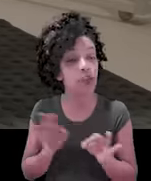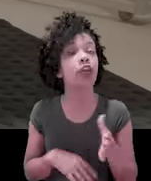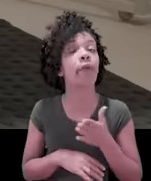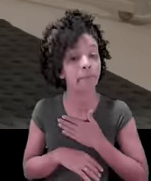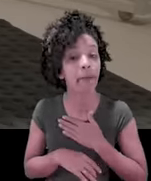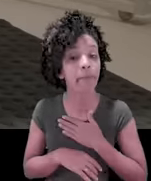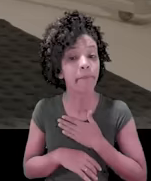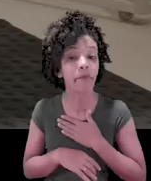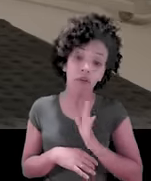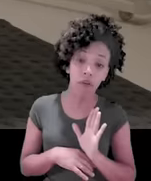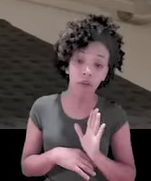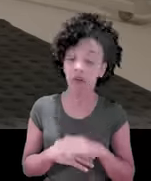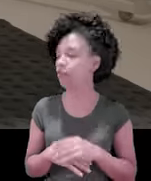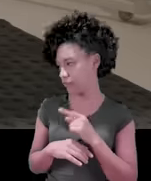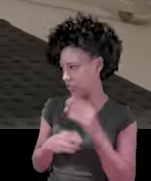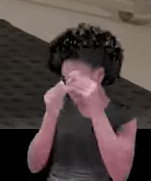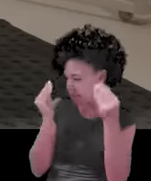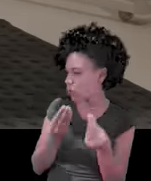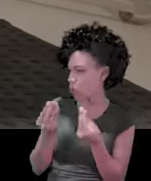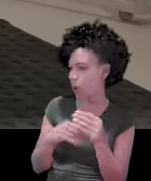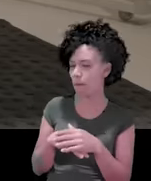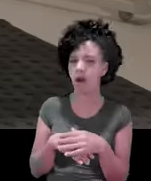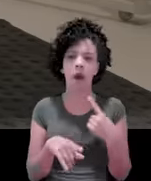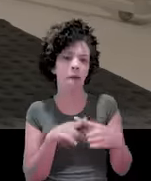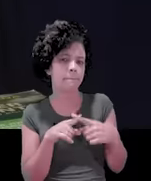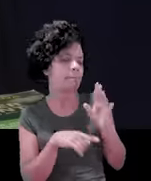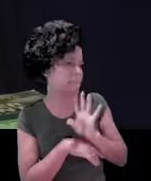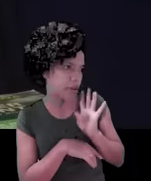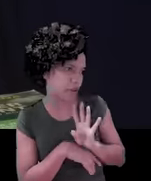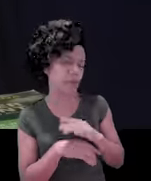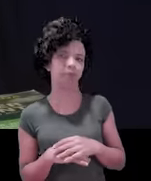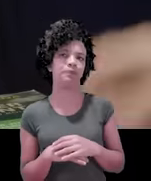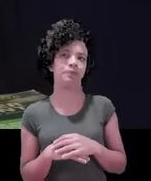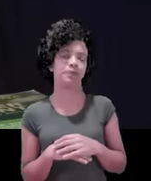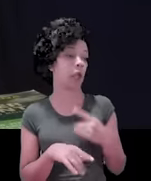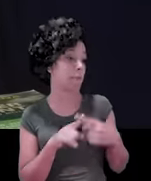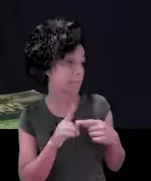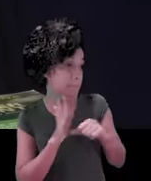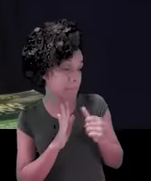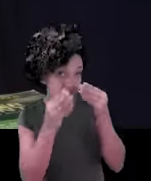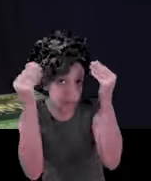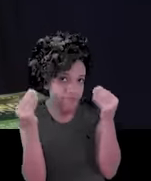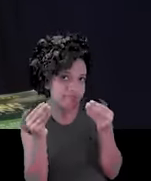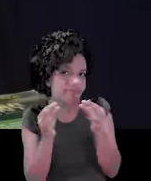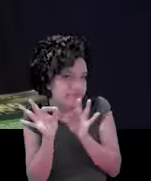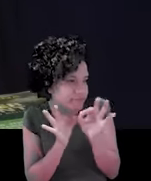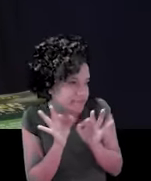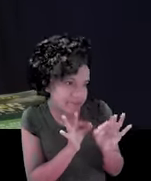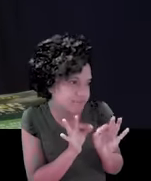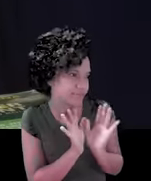o templo onde você fez o abrigo com o quê Por quê que eu digo legal porque o primeiro abrigo foi muito